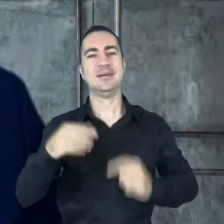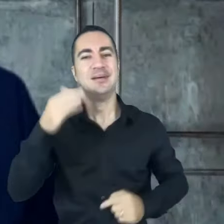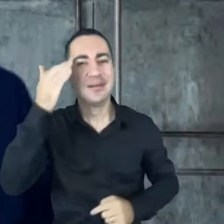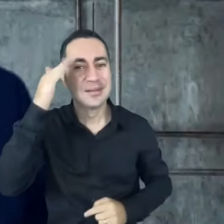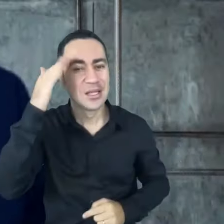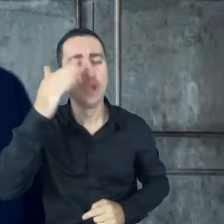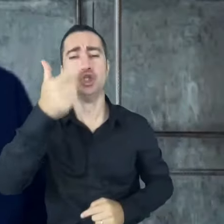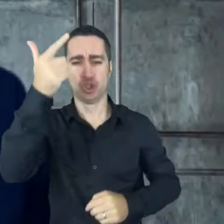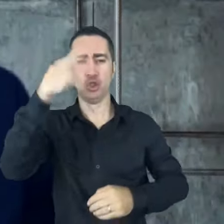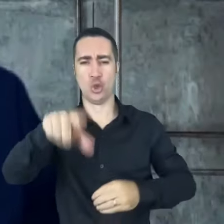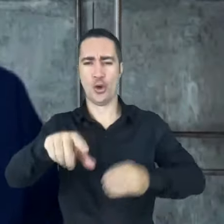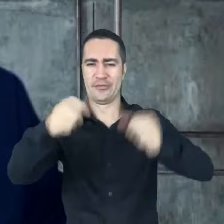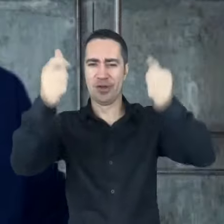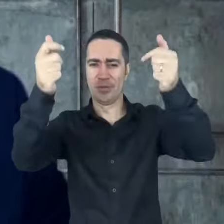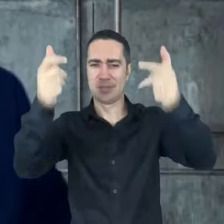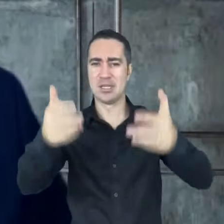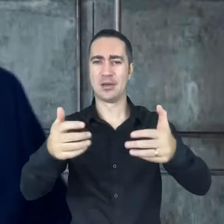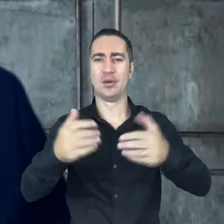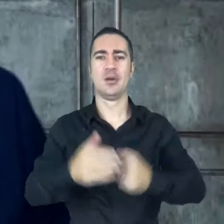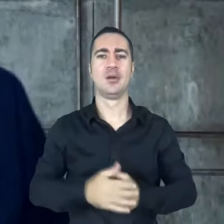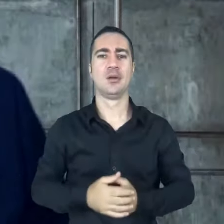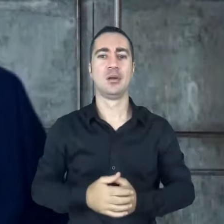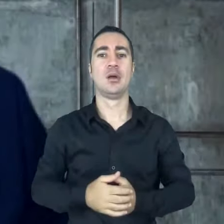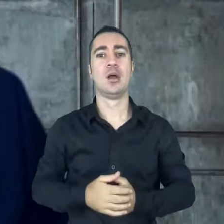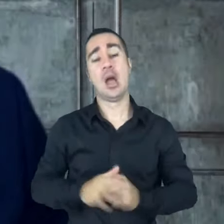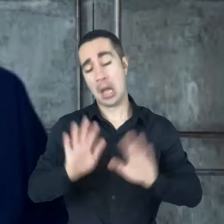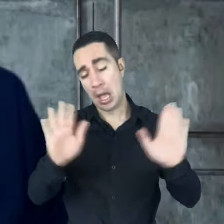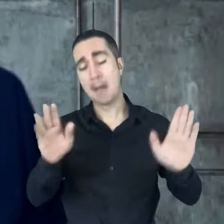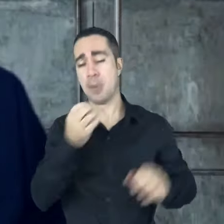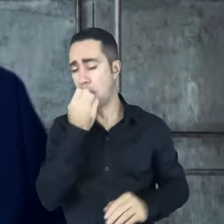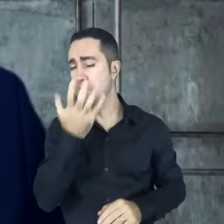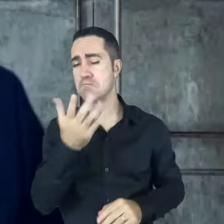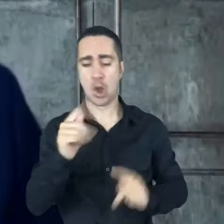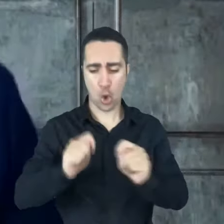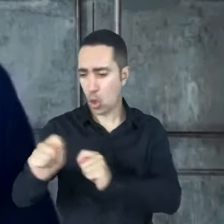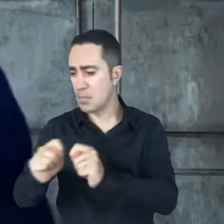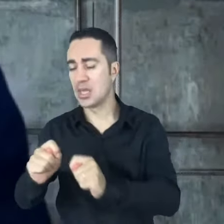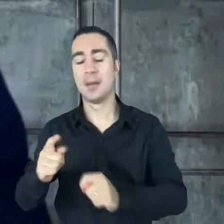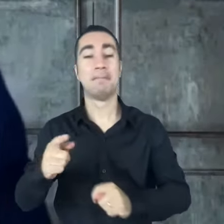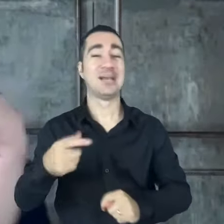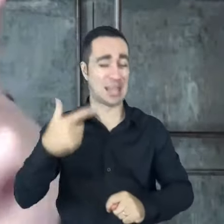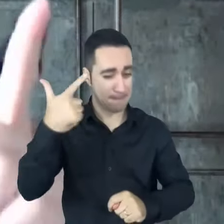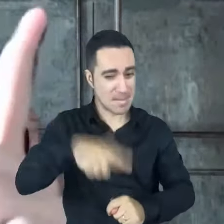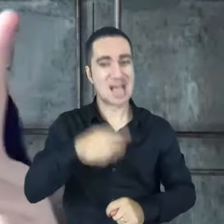isso é bacana, isso é bom, mas a gente tem muitas outras coisas.